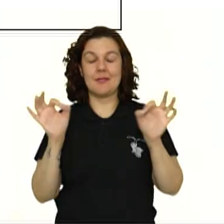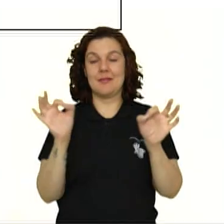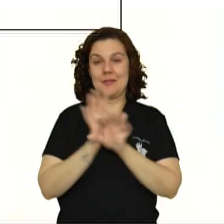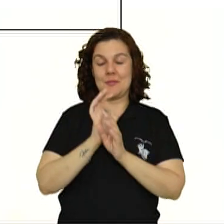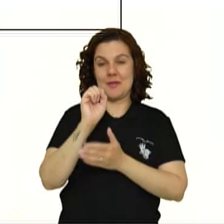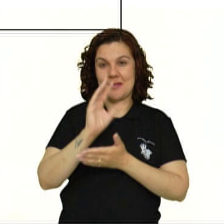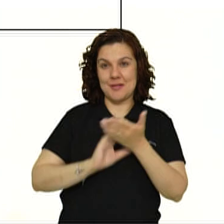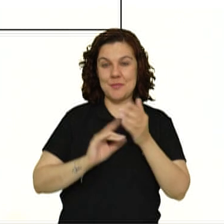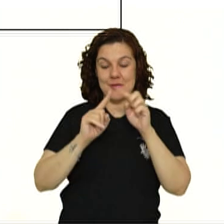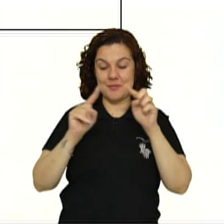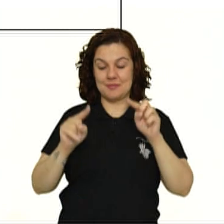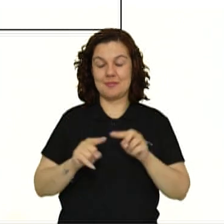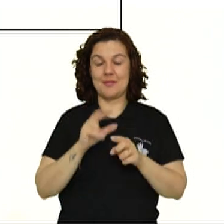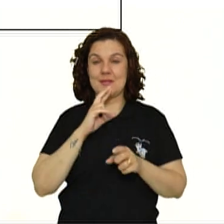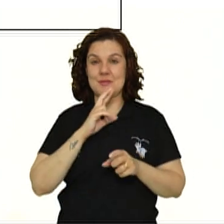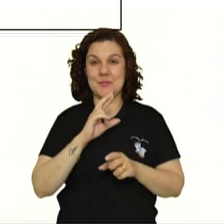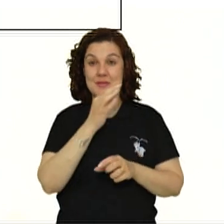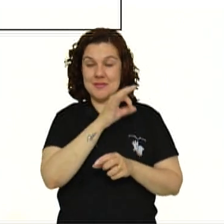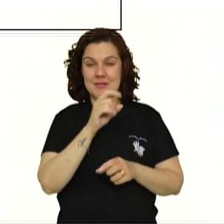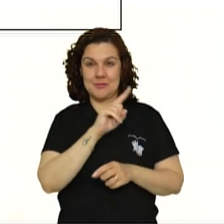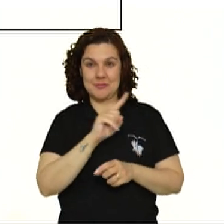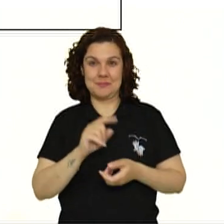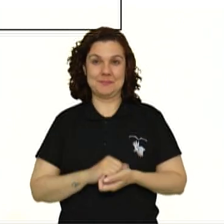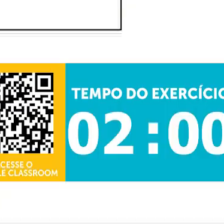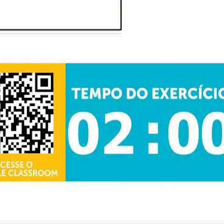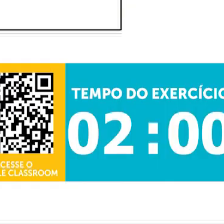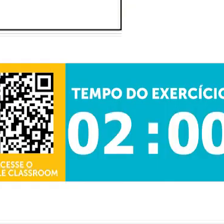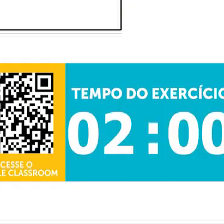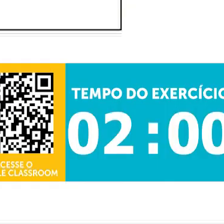essa tabelinha para a gente já conferir se você completou certinho.